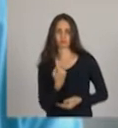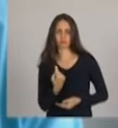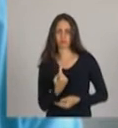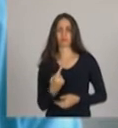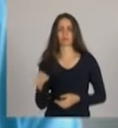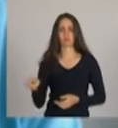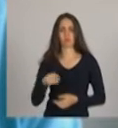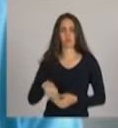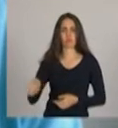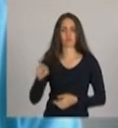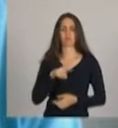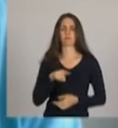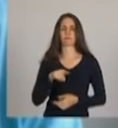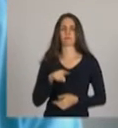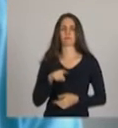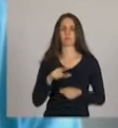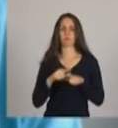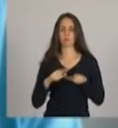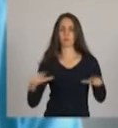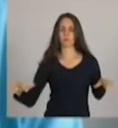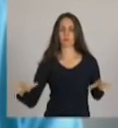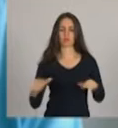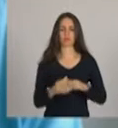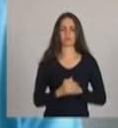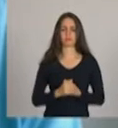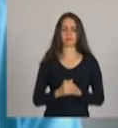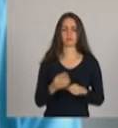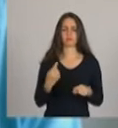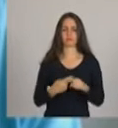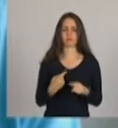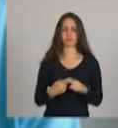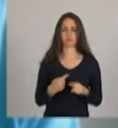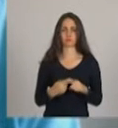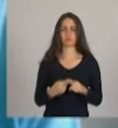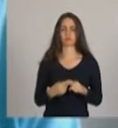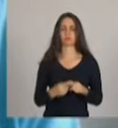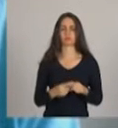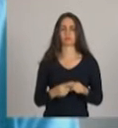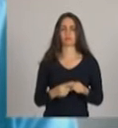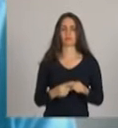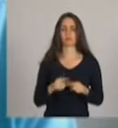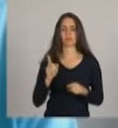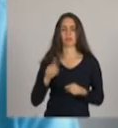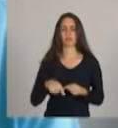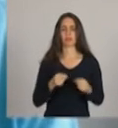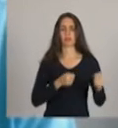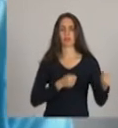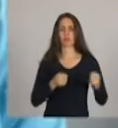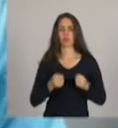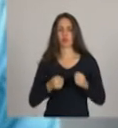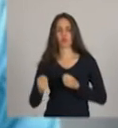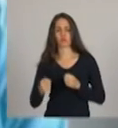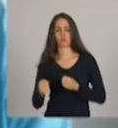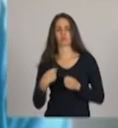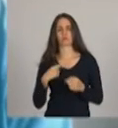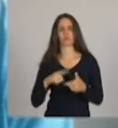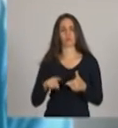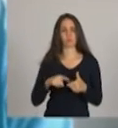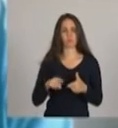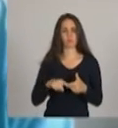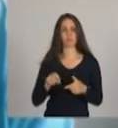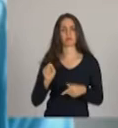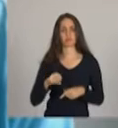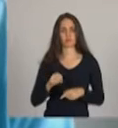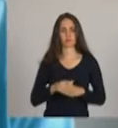eles estão muitas vezes vazios em função dessa regulação que deve ter algum problema que nós